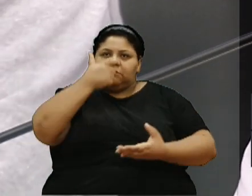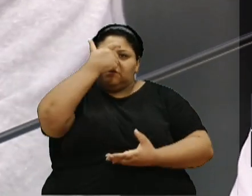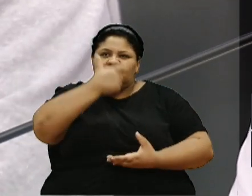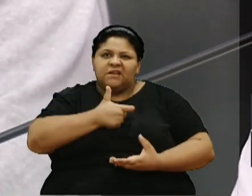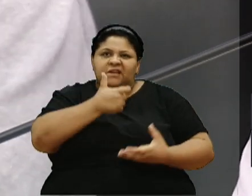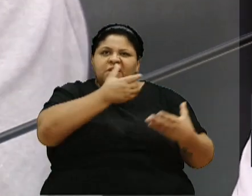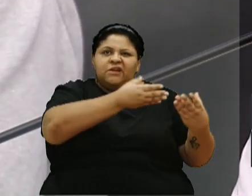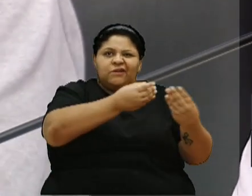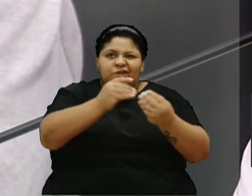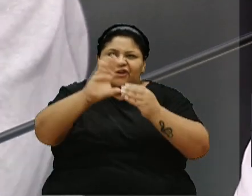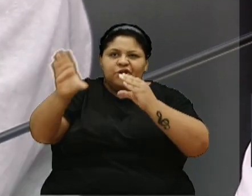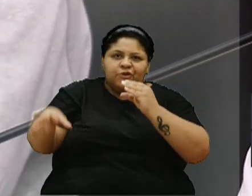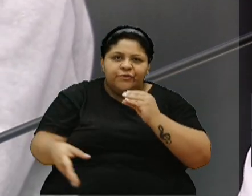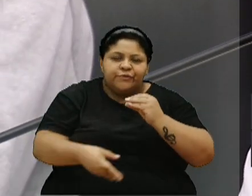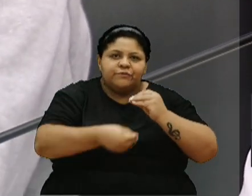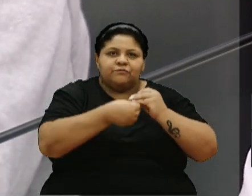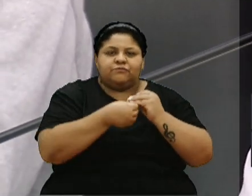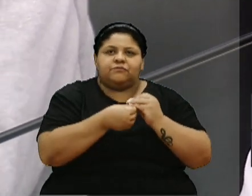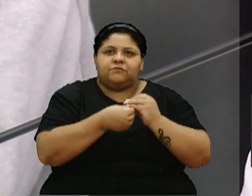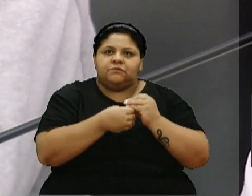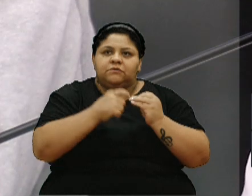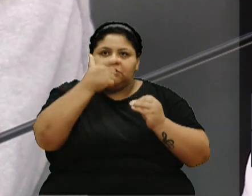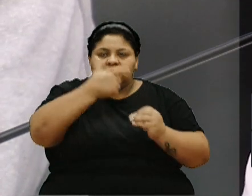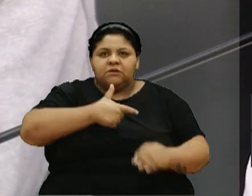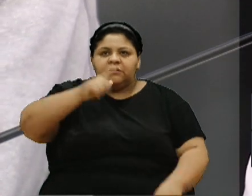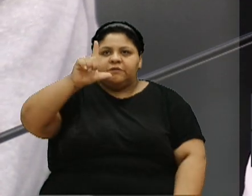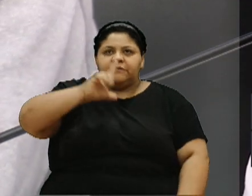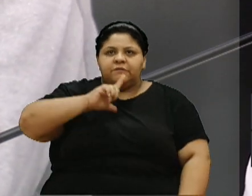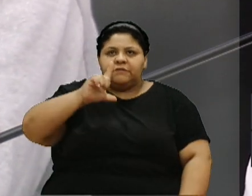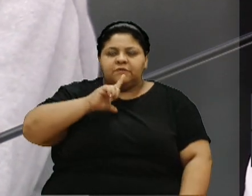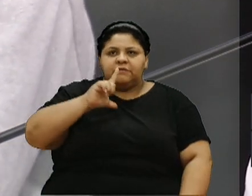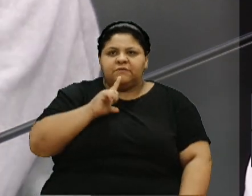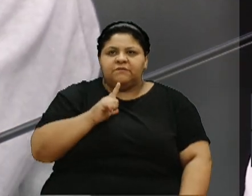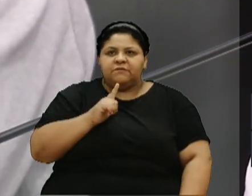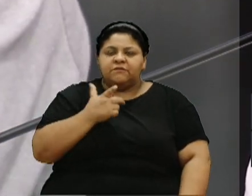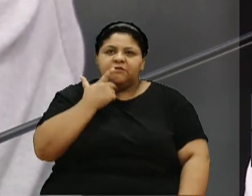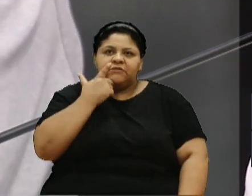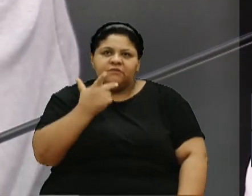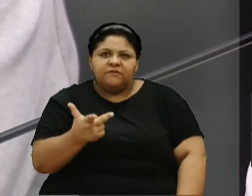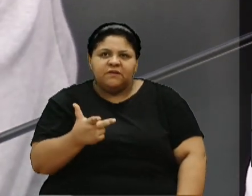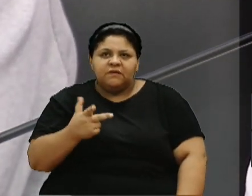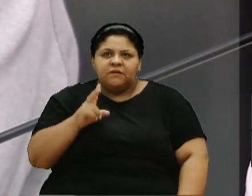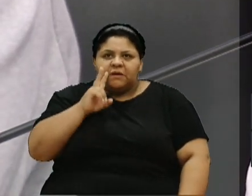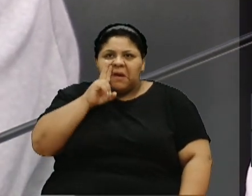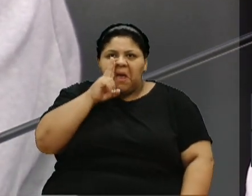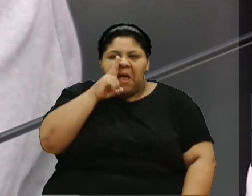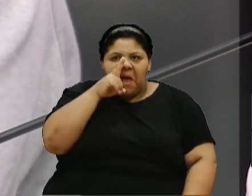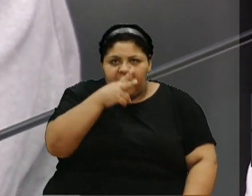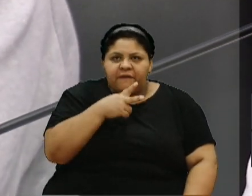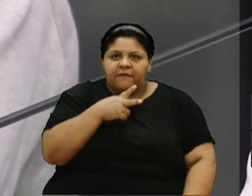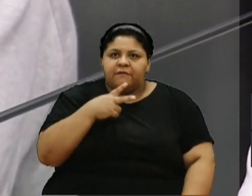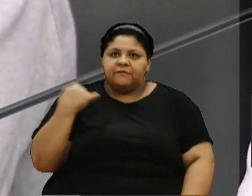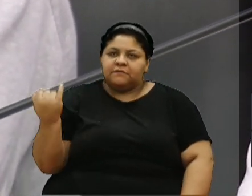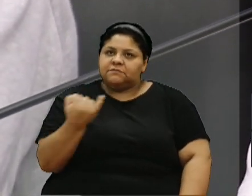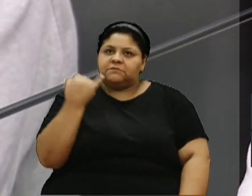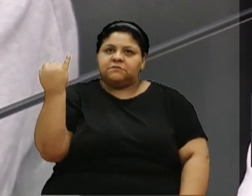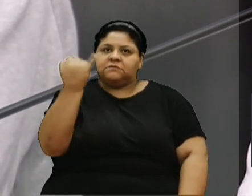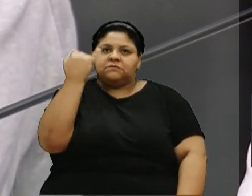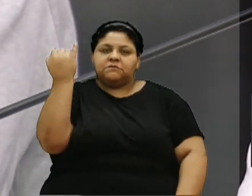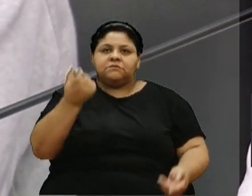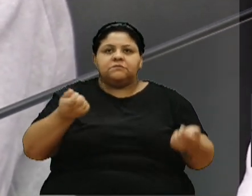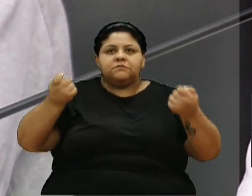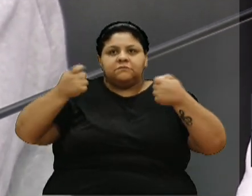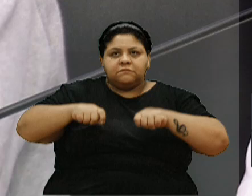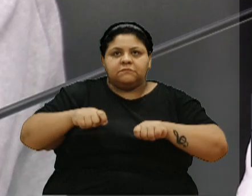muito complementares, né? Acho que nós temos aí falas muito potentes, né? Muito importantes,